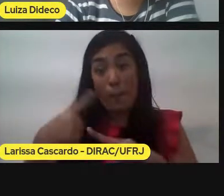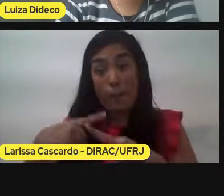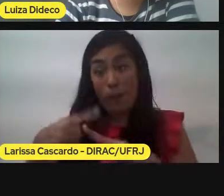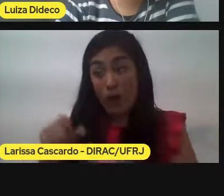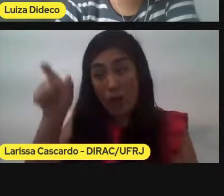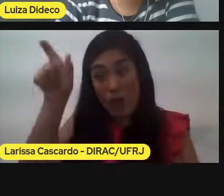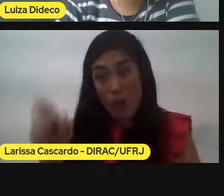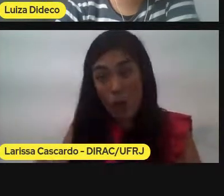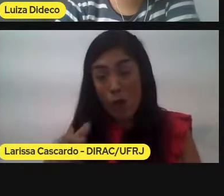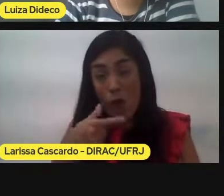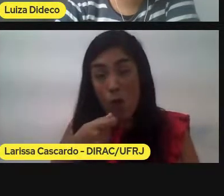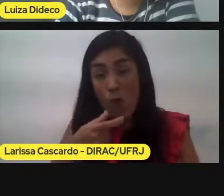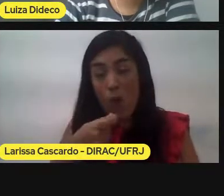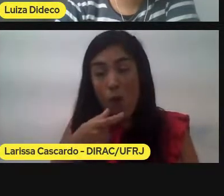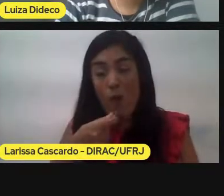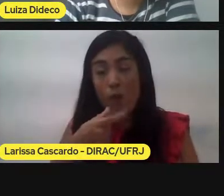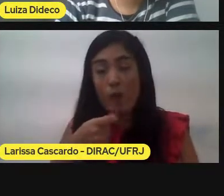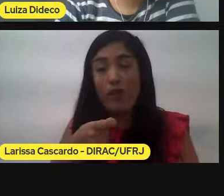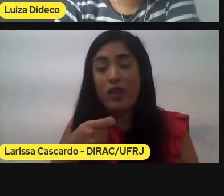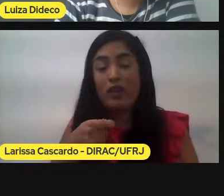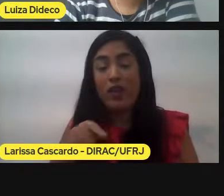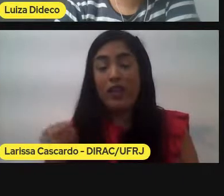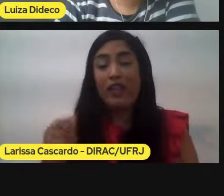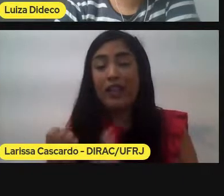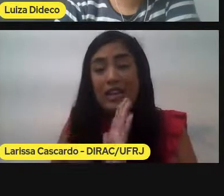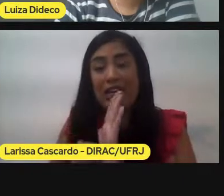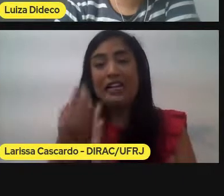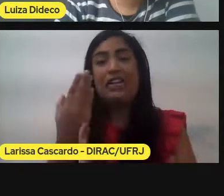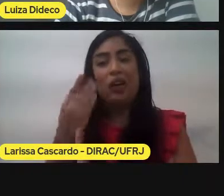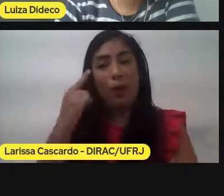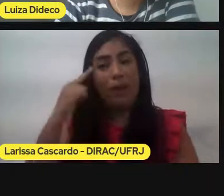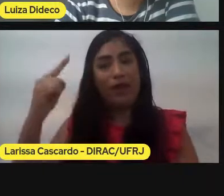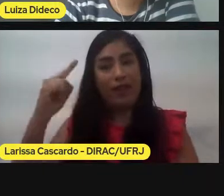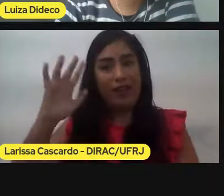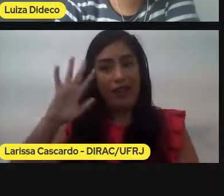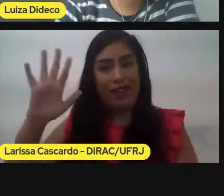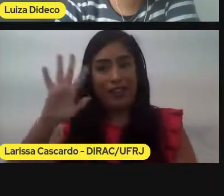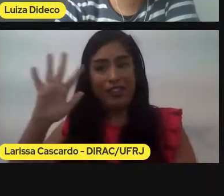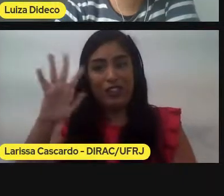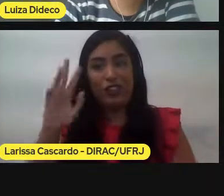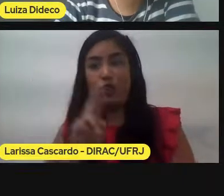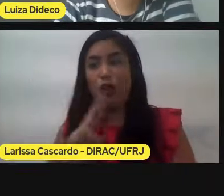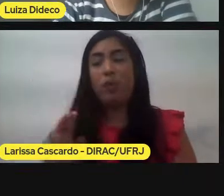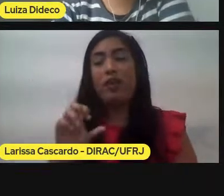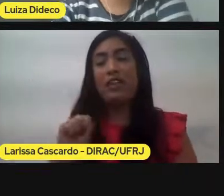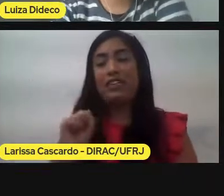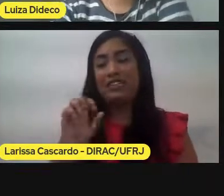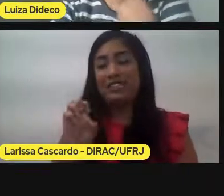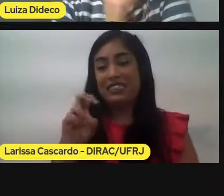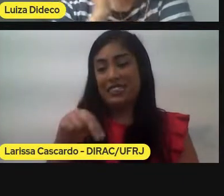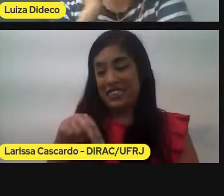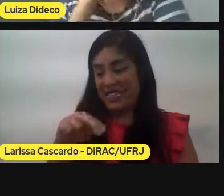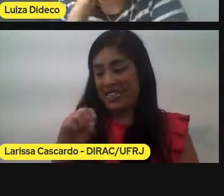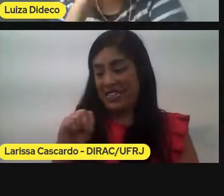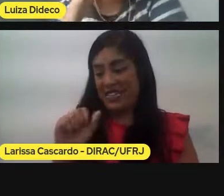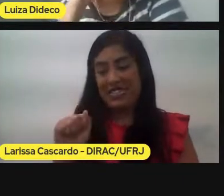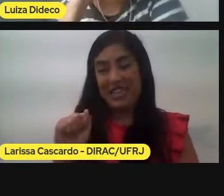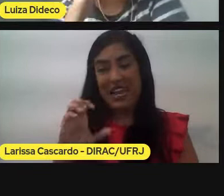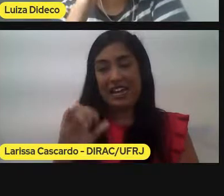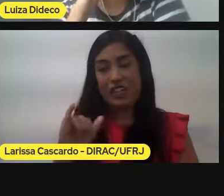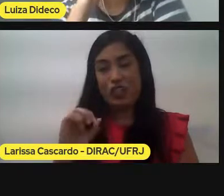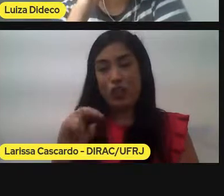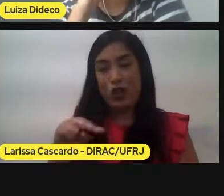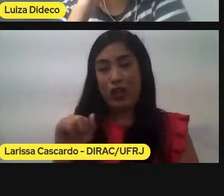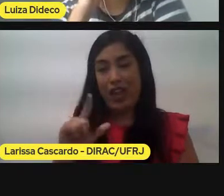corrente filosófica chamada sensacionismo, que é uma corrente estético-filosófica, e que pensa a própria obra a partir dessa corrente